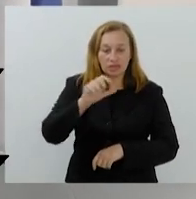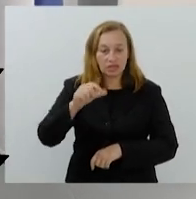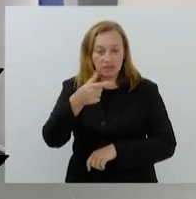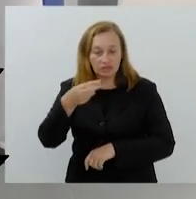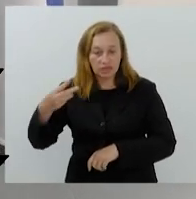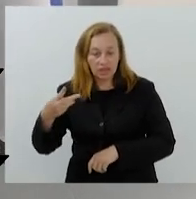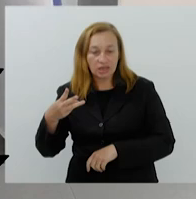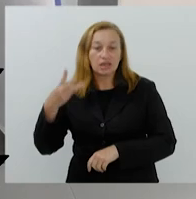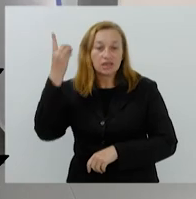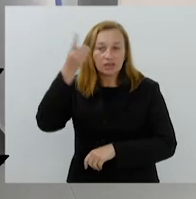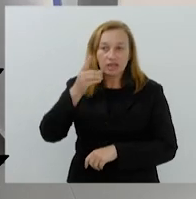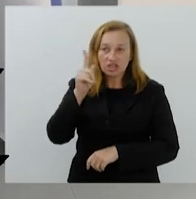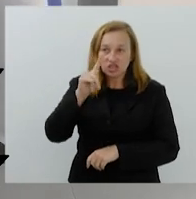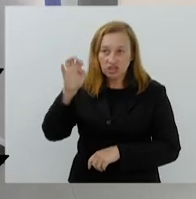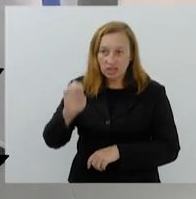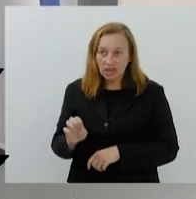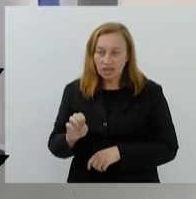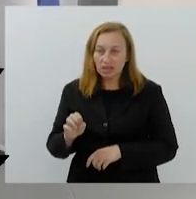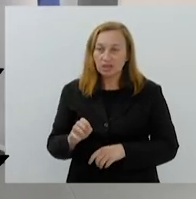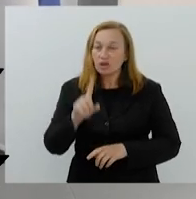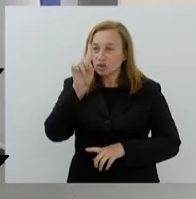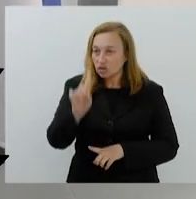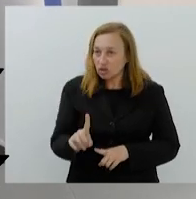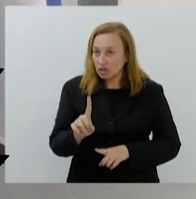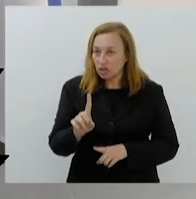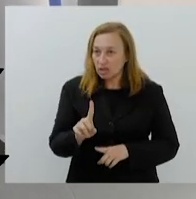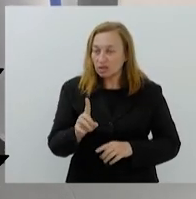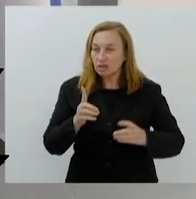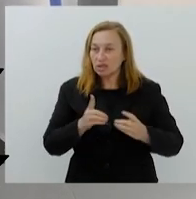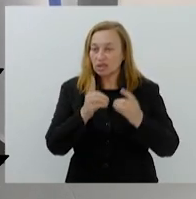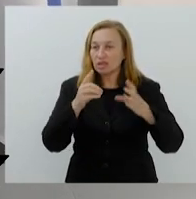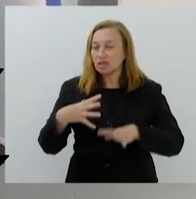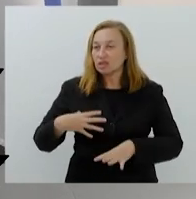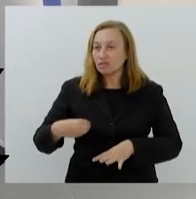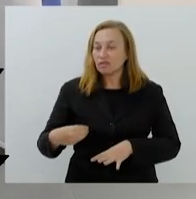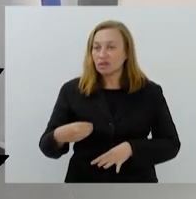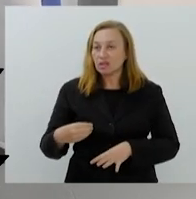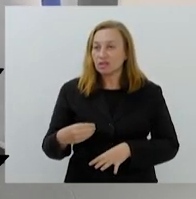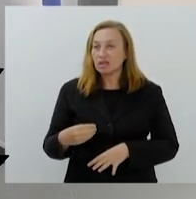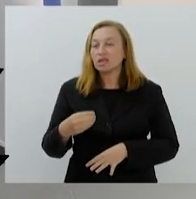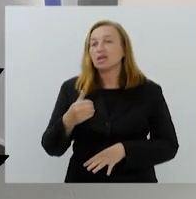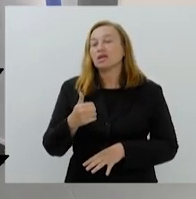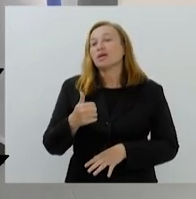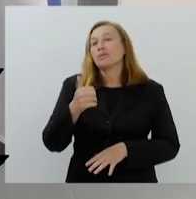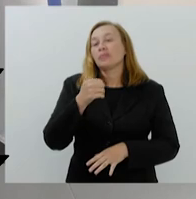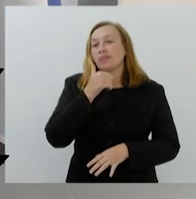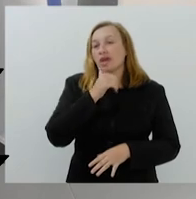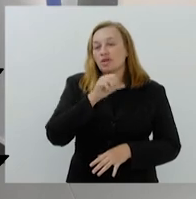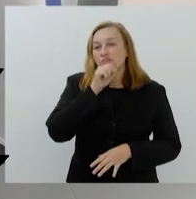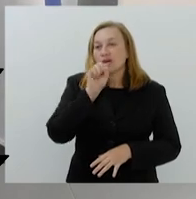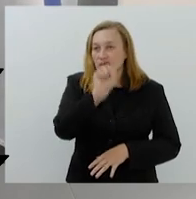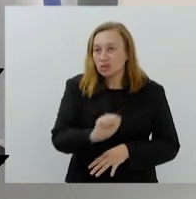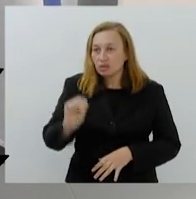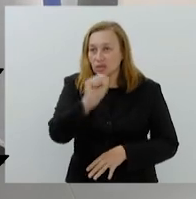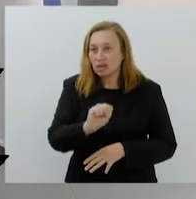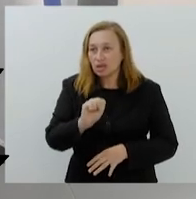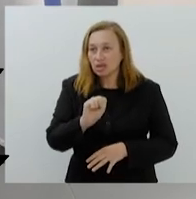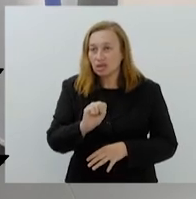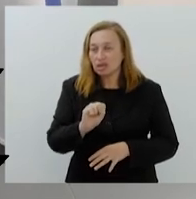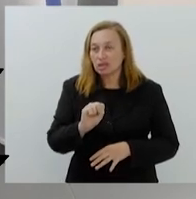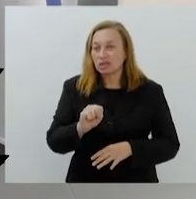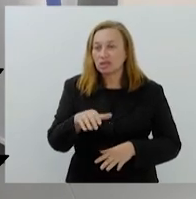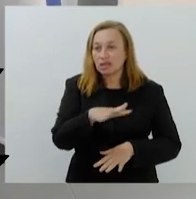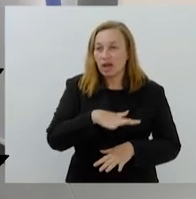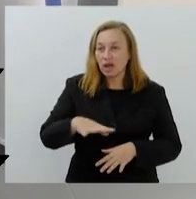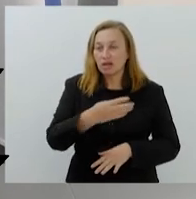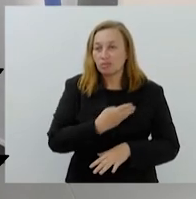da deputada Gisele Monteiro, que garante o direito à prioridade no atendimento para filhos de mãe solo na rede pública de saúde do Estado do Rio de Janeiro.